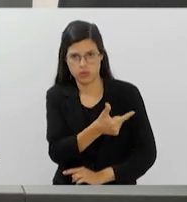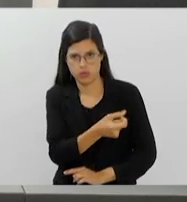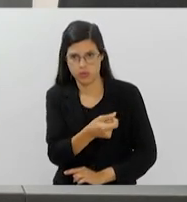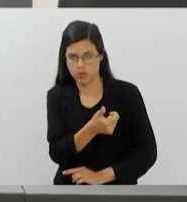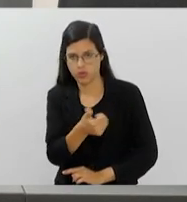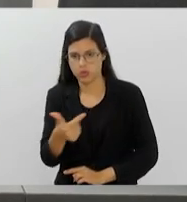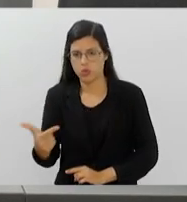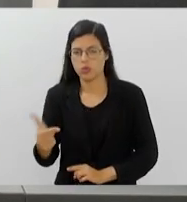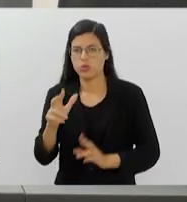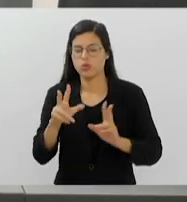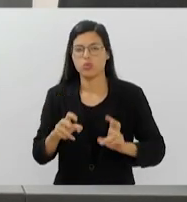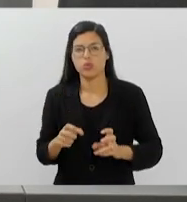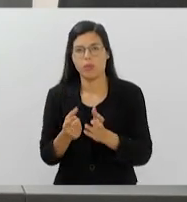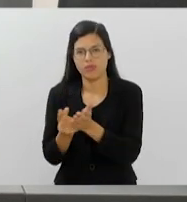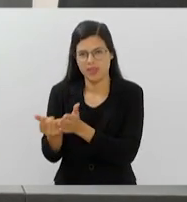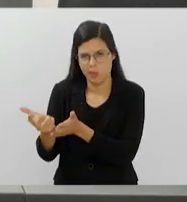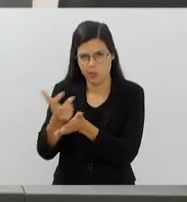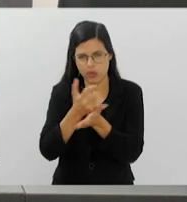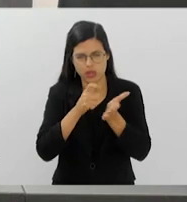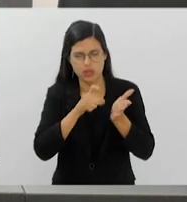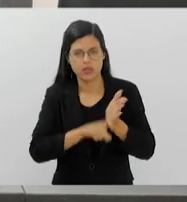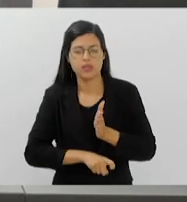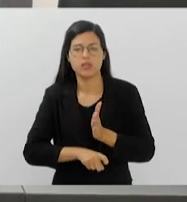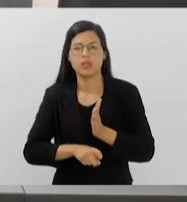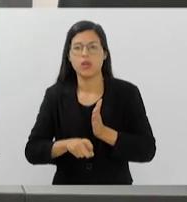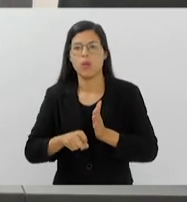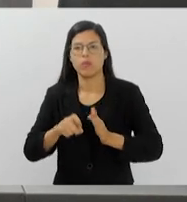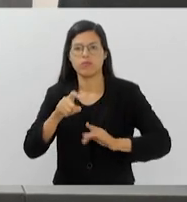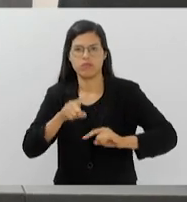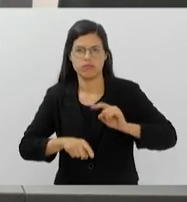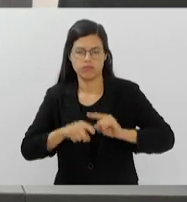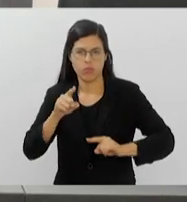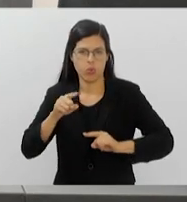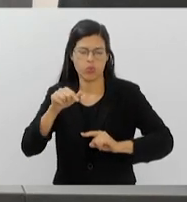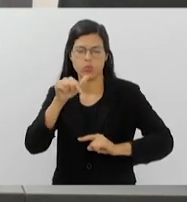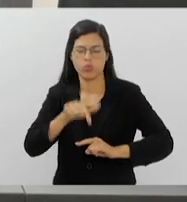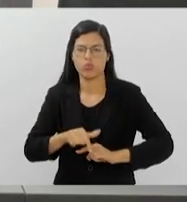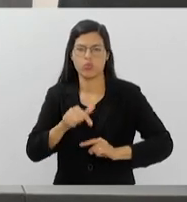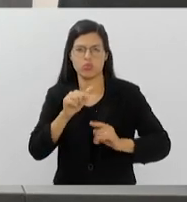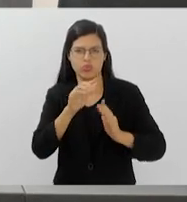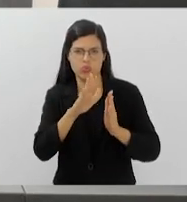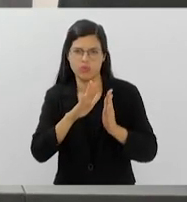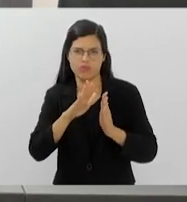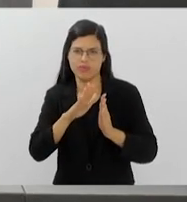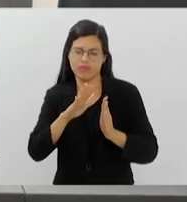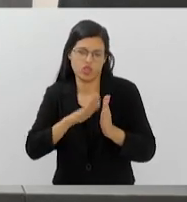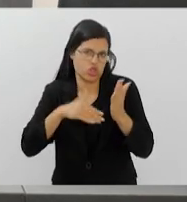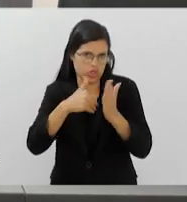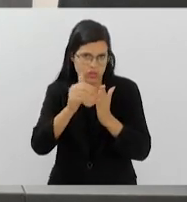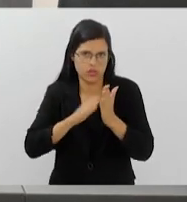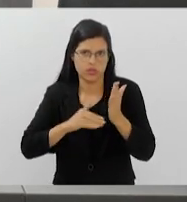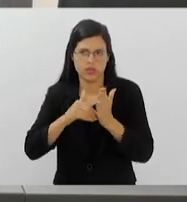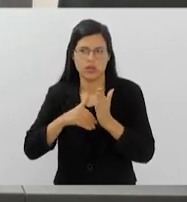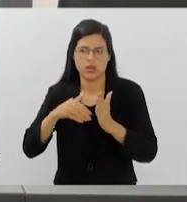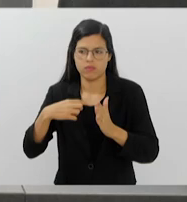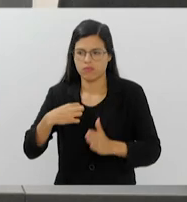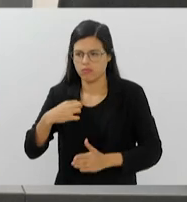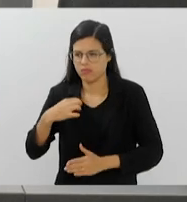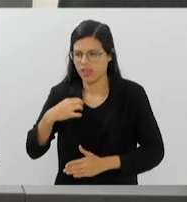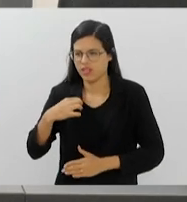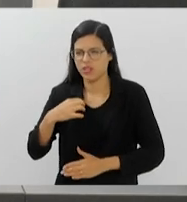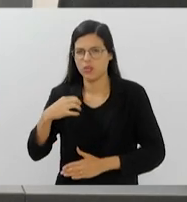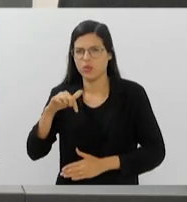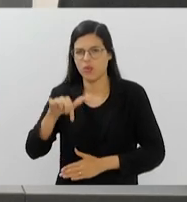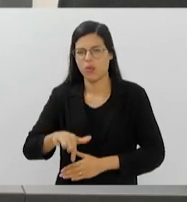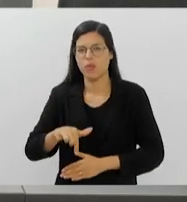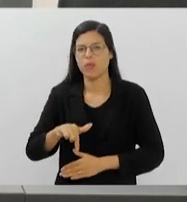tributação para estabelecimentos fabricantes de produtos têxteis, de confecções e aviamentos, nas condições que especifica. O parecer